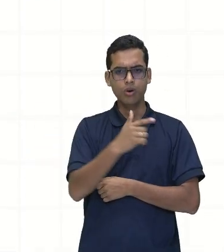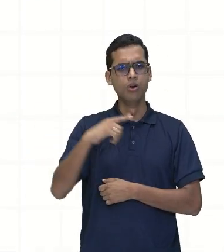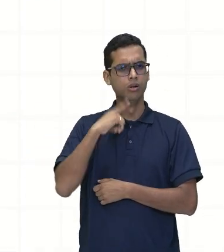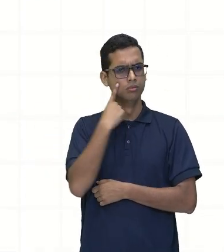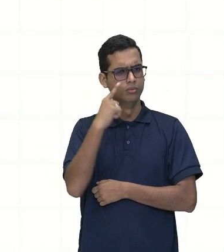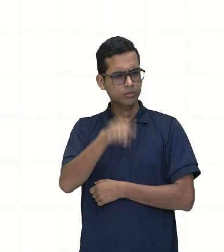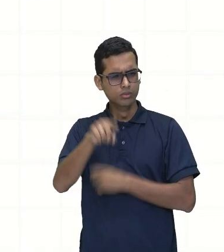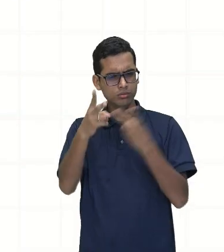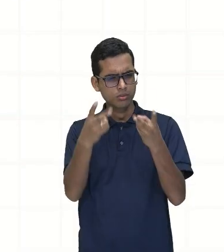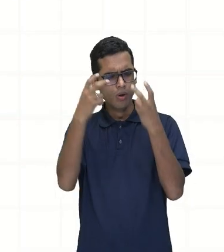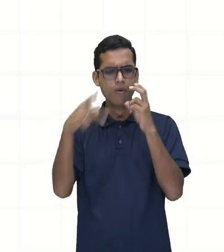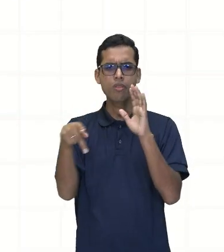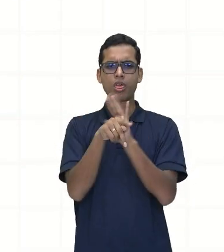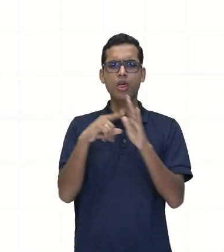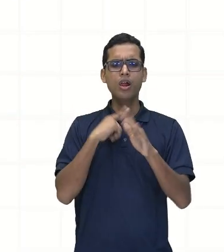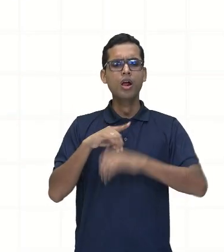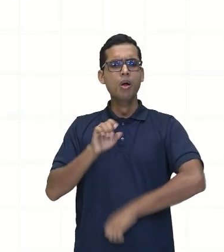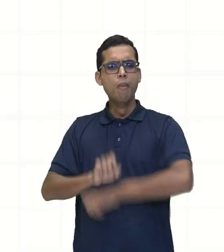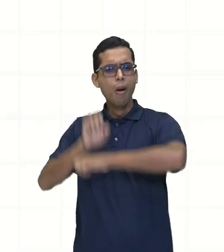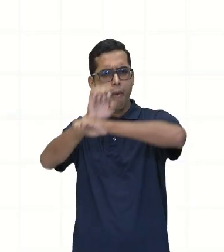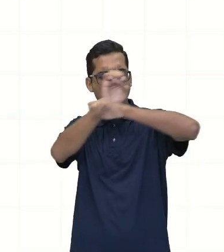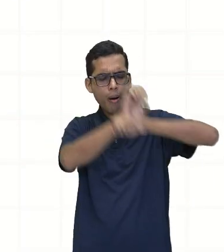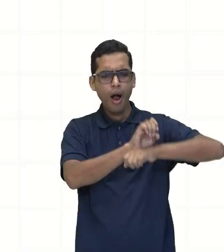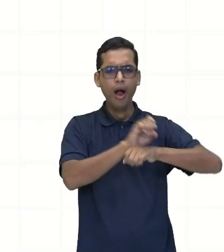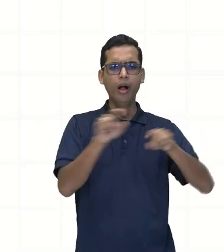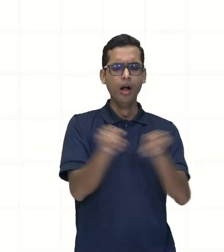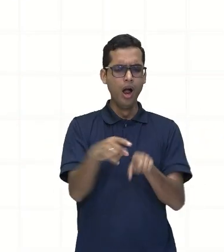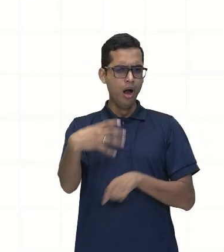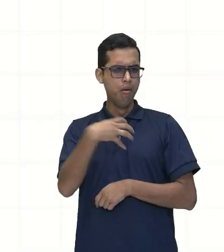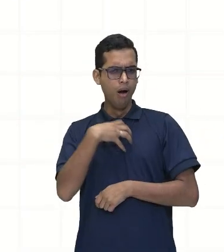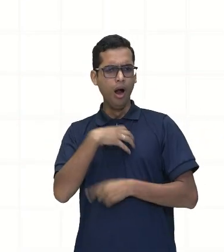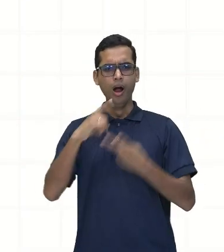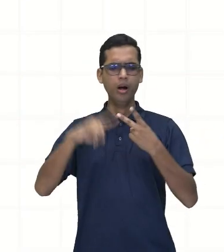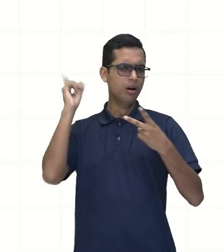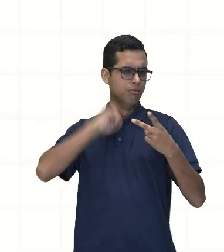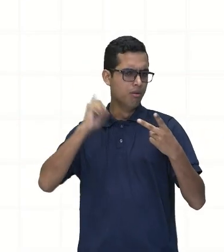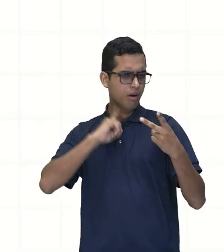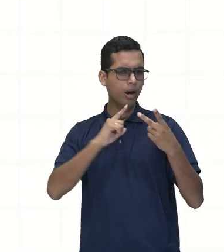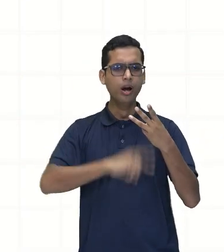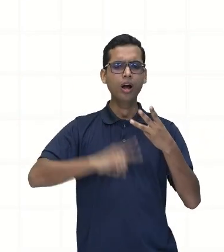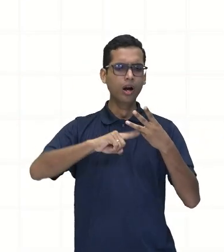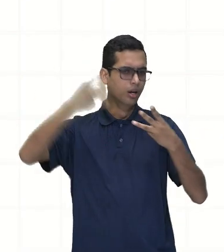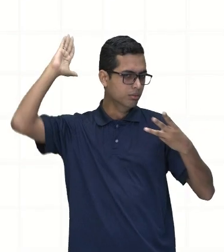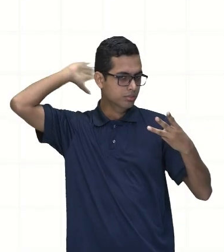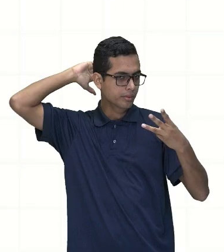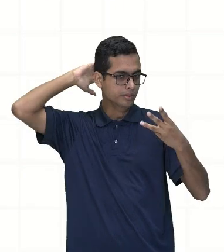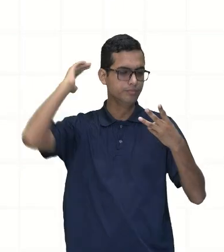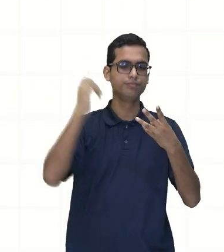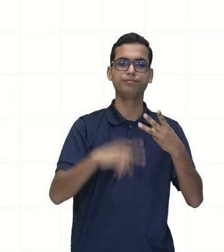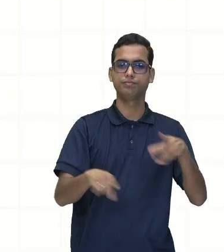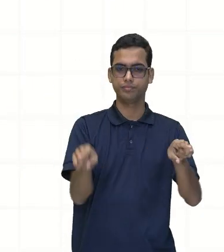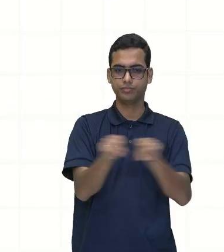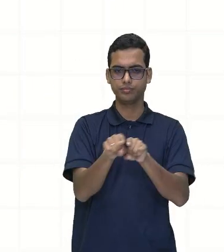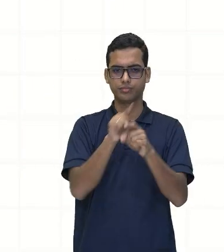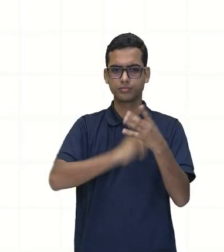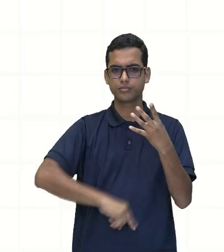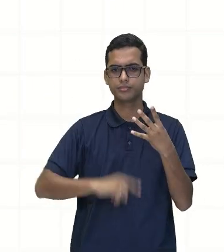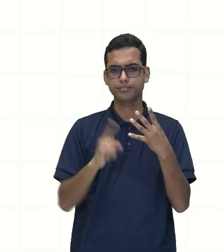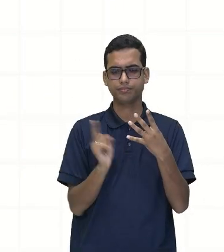estados, né, que nós vimos ali anteriormente, né, a Bahia, Minas Gerais, o Pará, né, já ocupando a terceira posição,